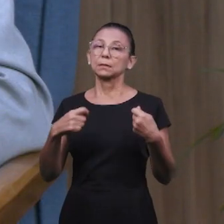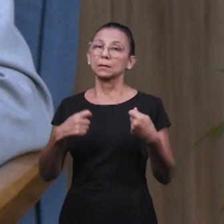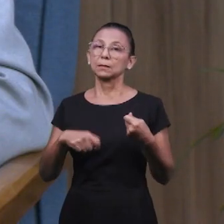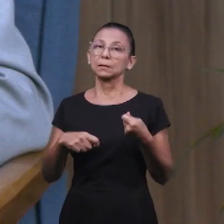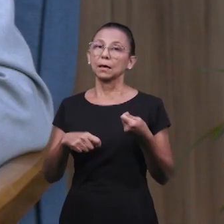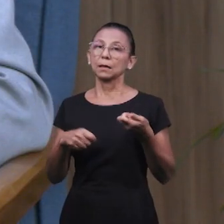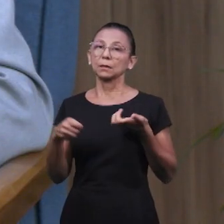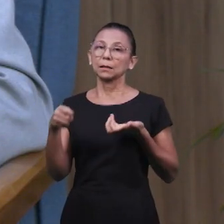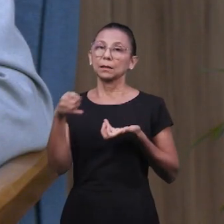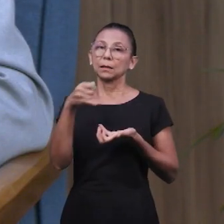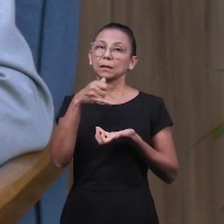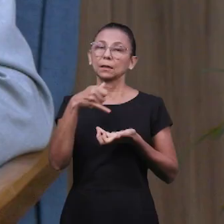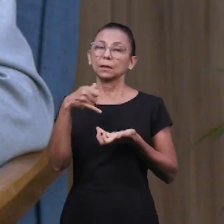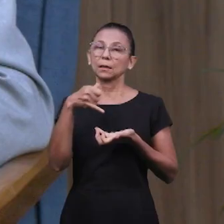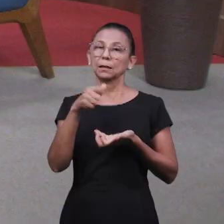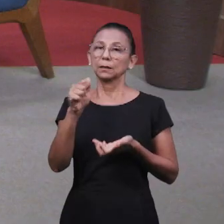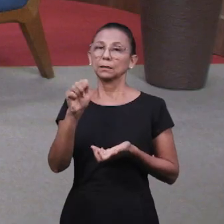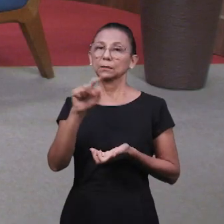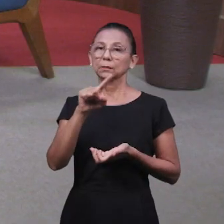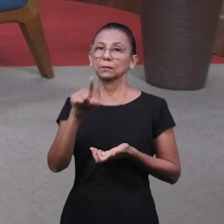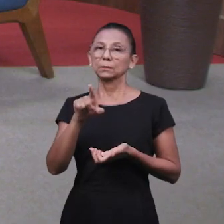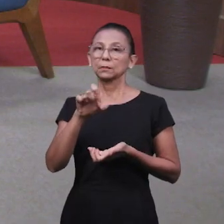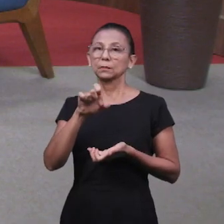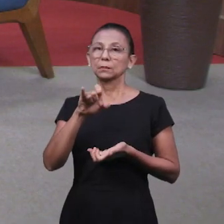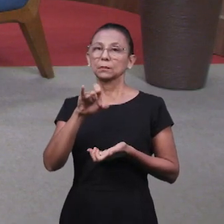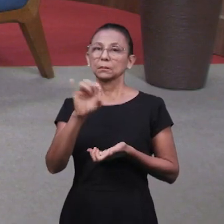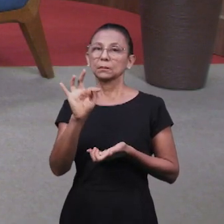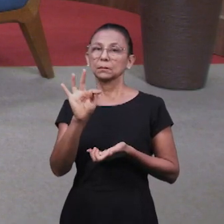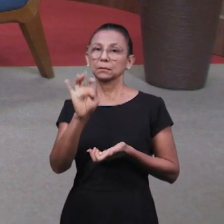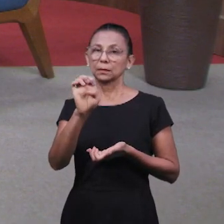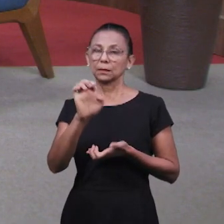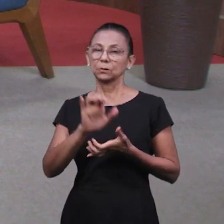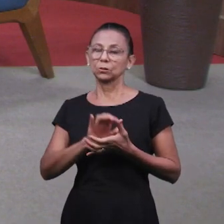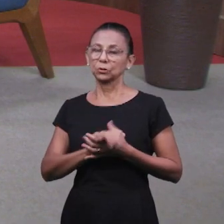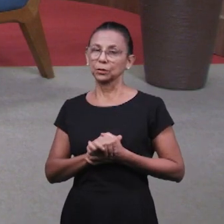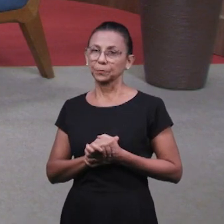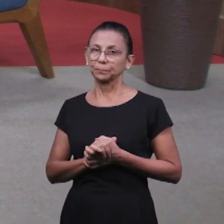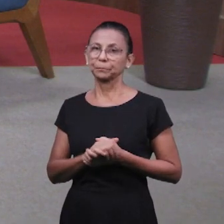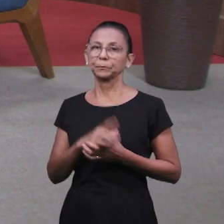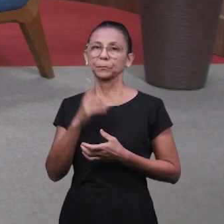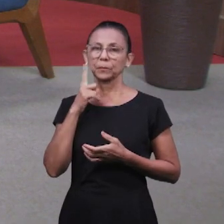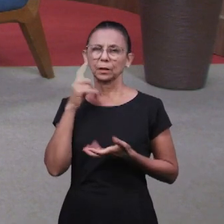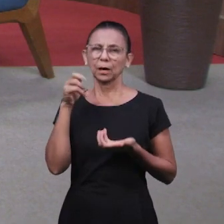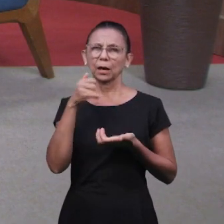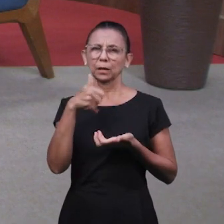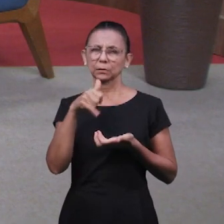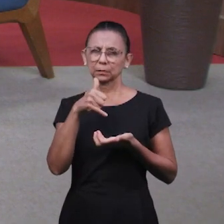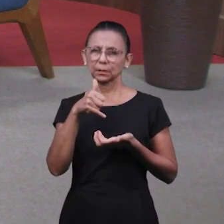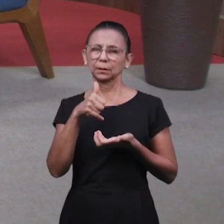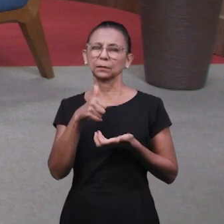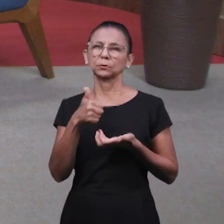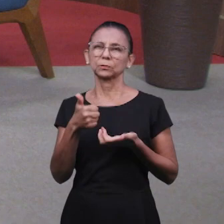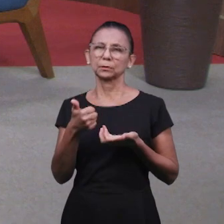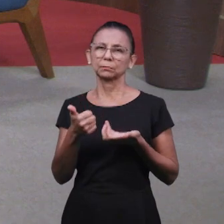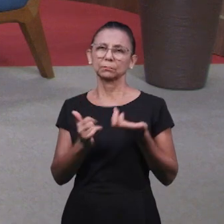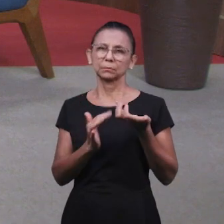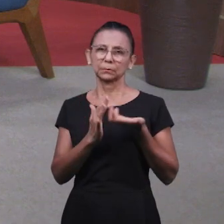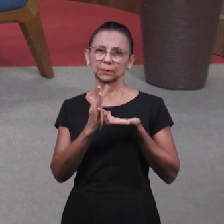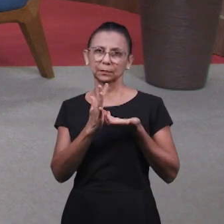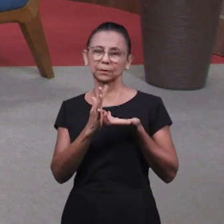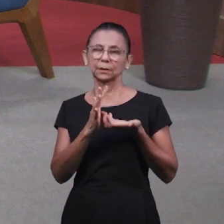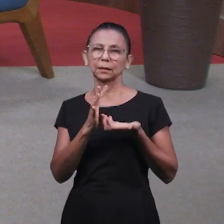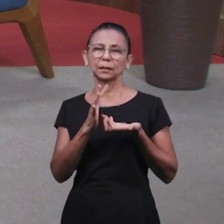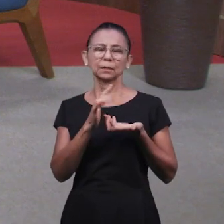azeite. O azeite. Quer dizer, é interessante porque quando a gente vê o azeite, e há